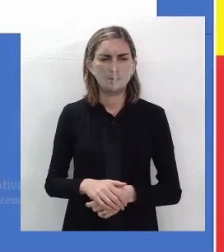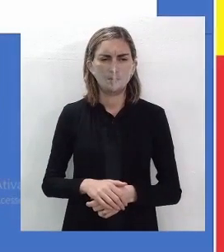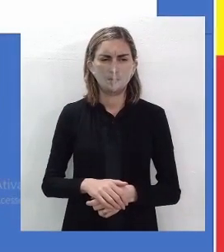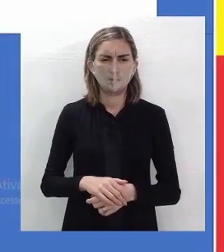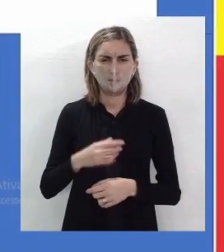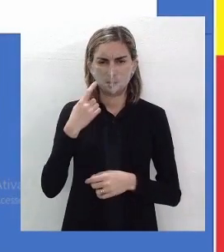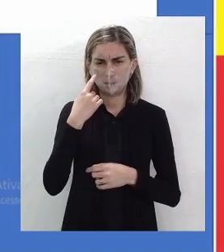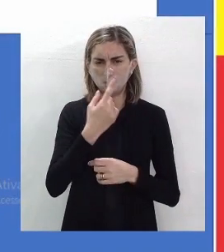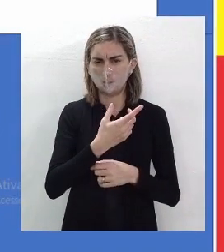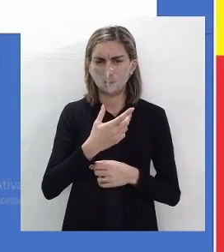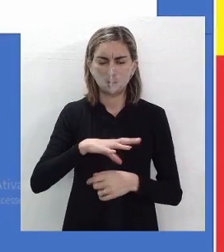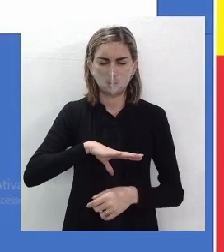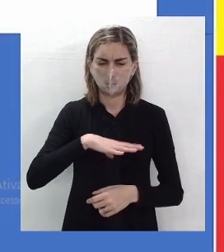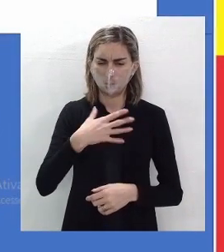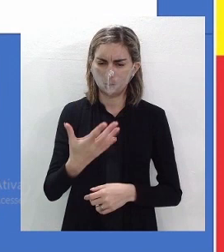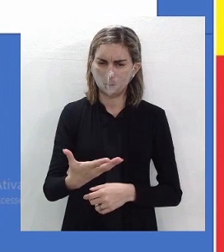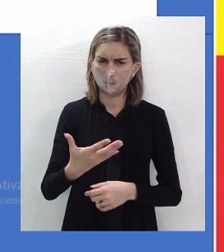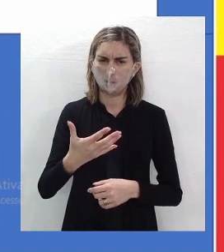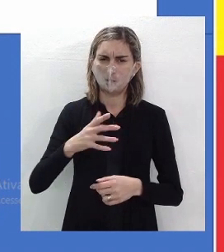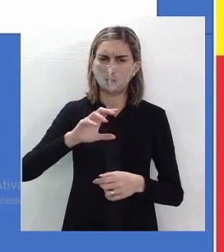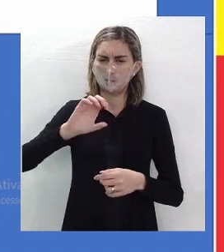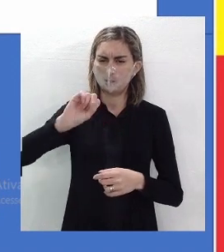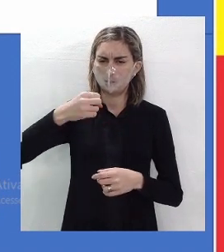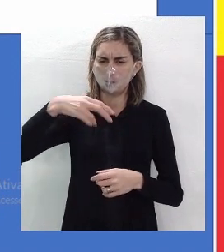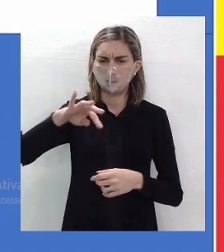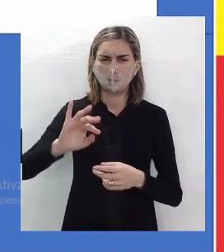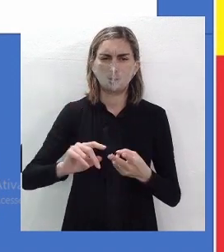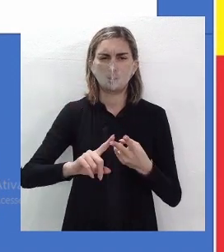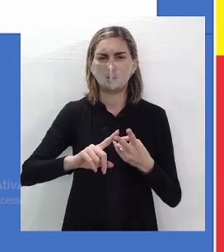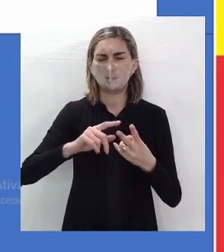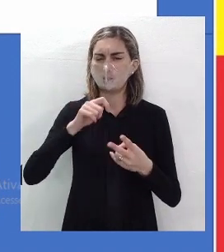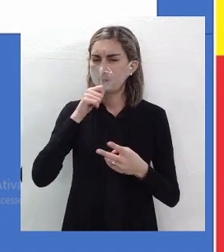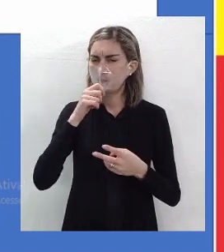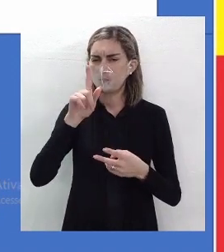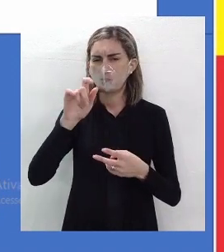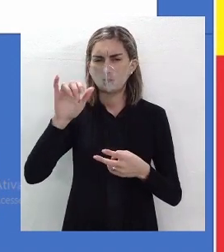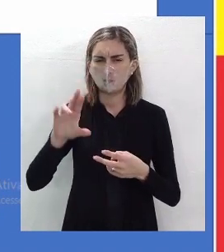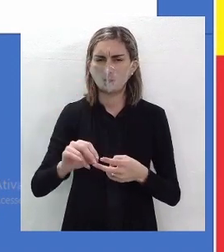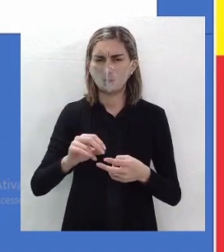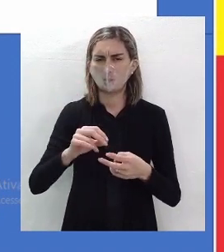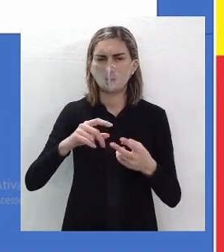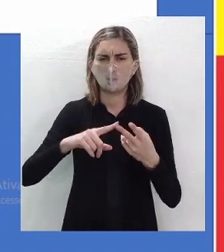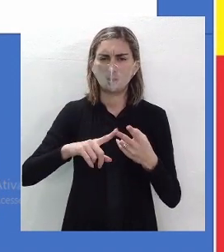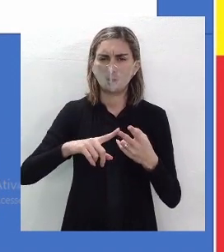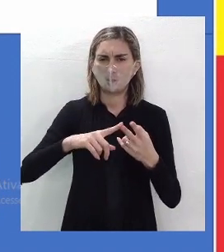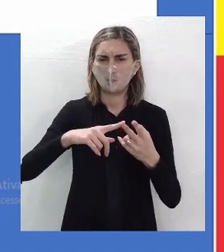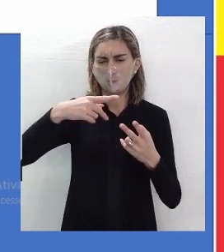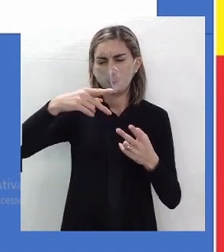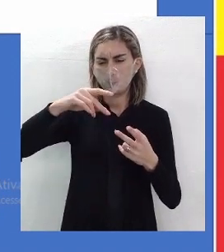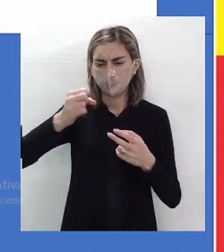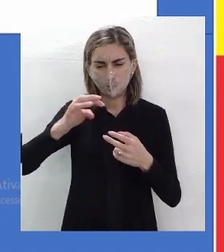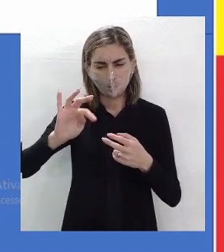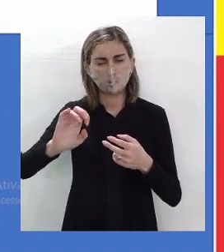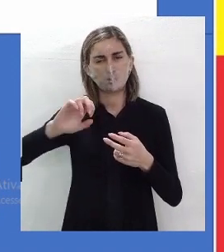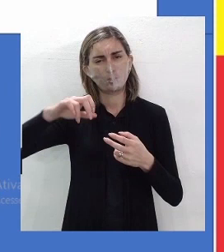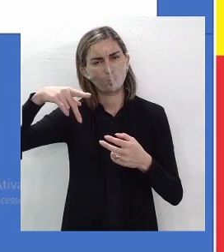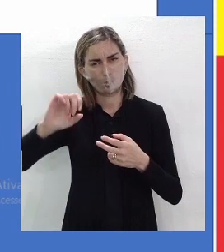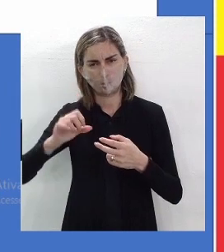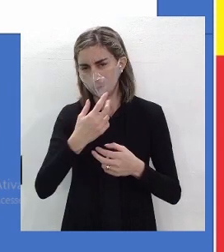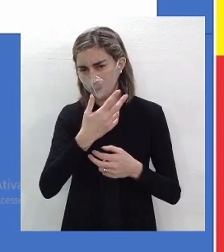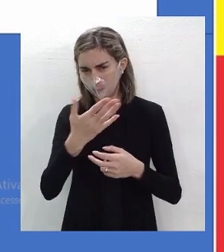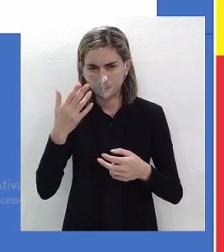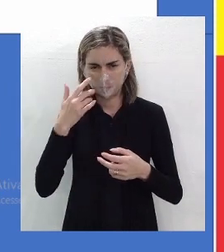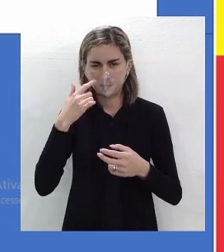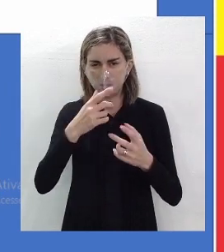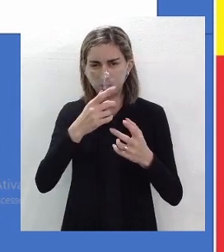só. Coragem se toma sem gelo. Poste no poste. Olha aí que maravilha.